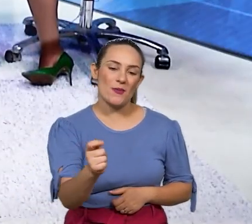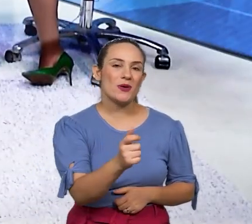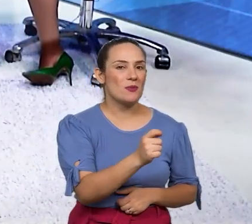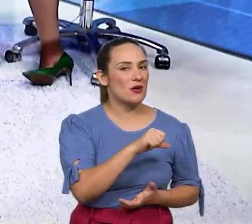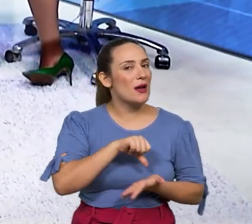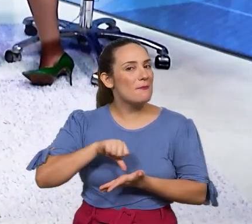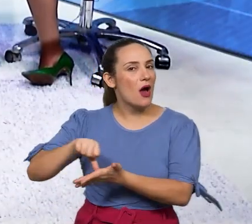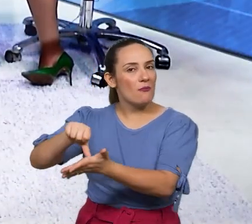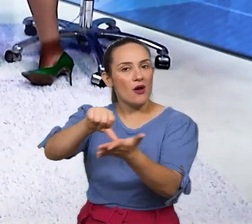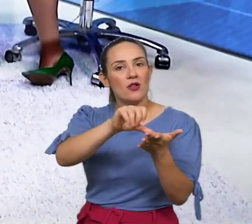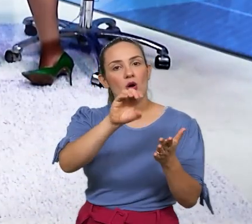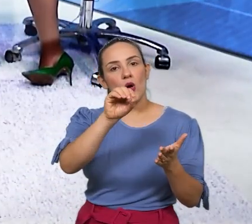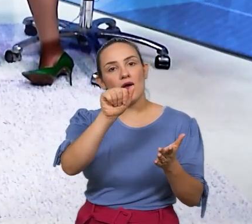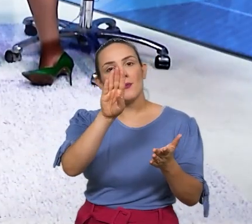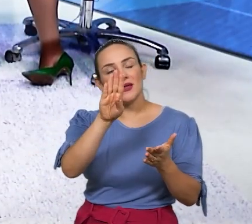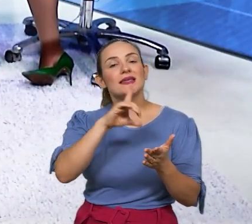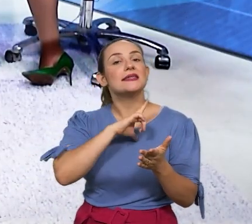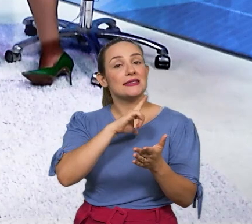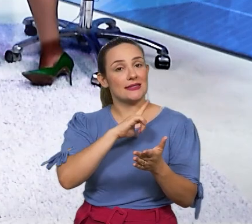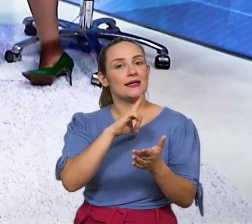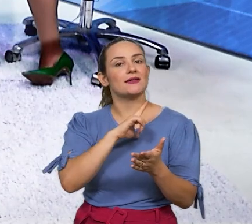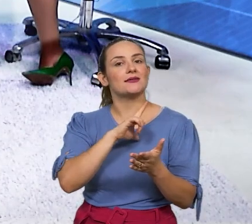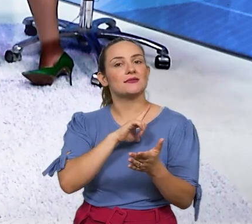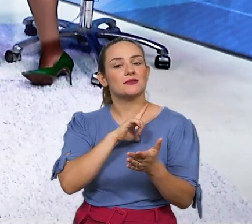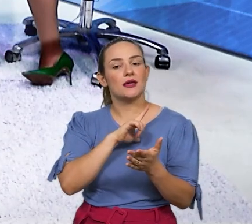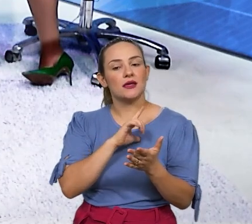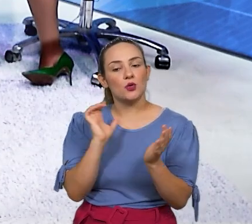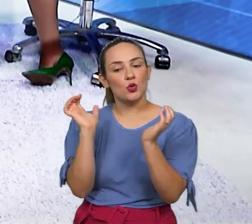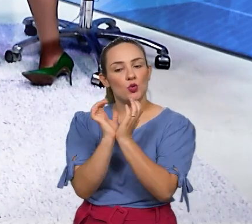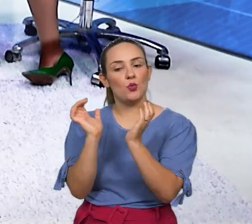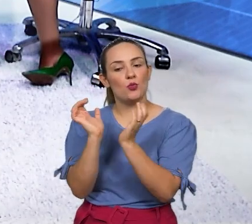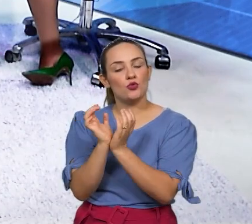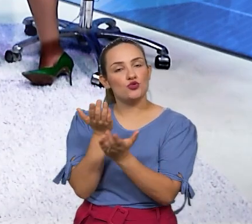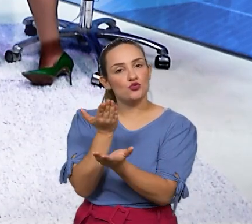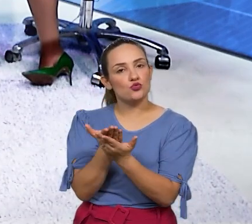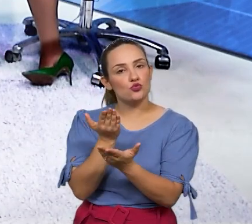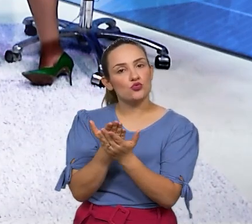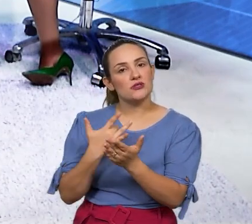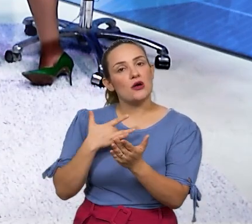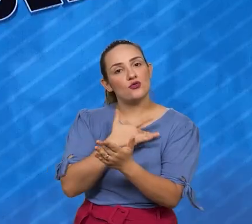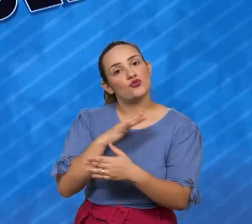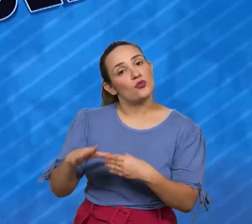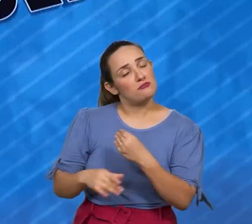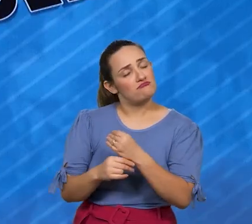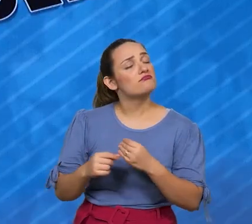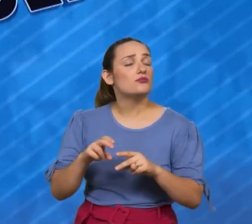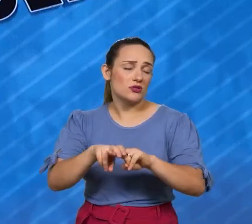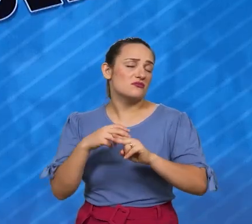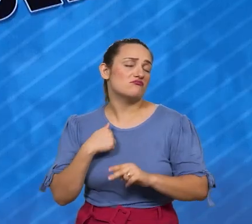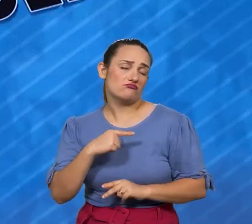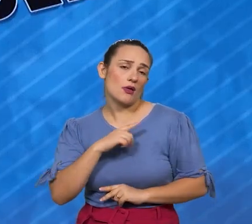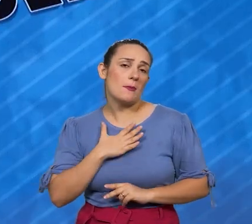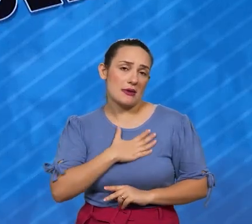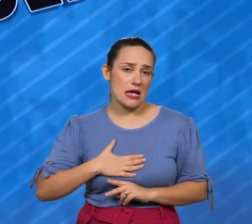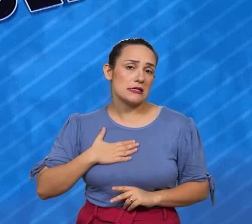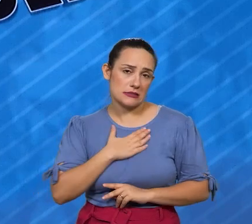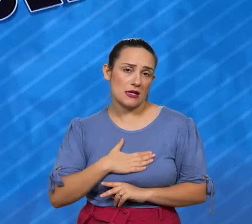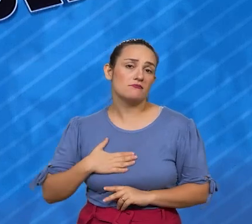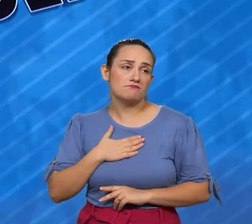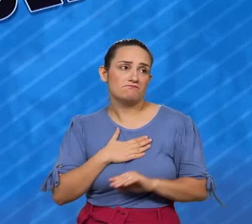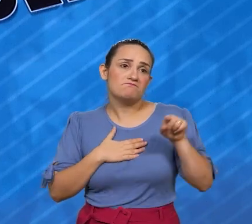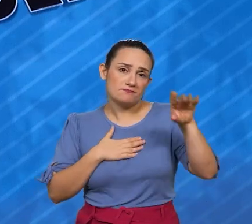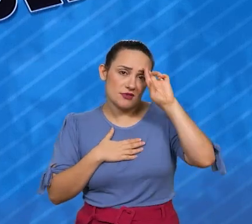as seccionais que optaram pela criação de uma comissão de saúde suplementar, o que para nós é uma